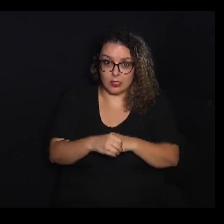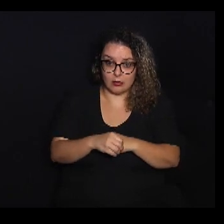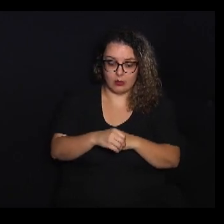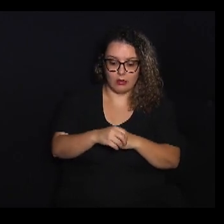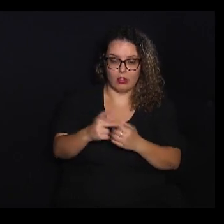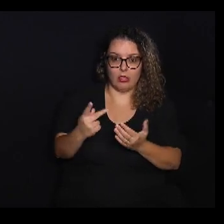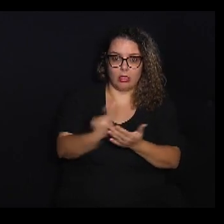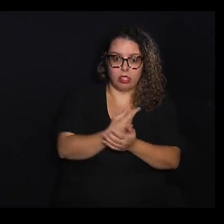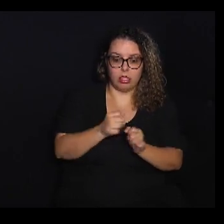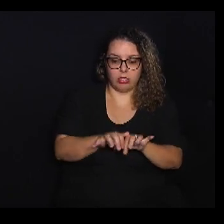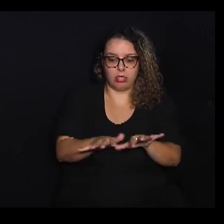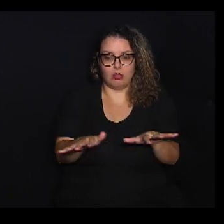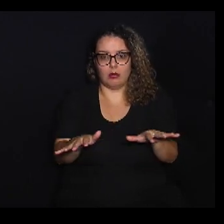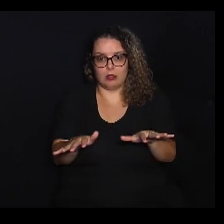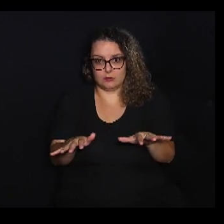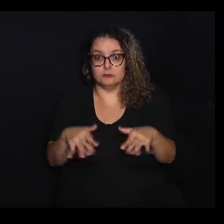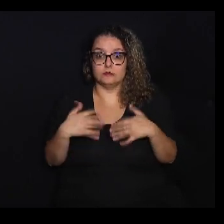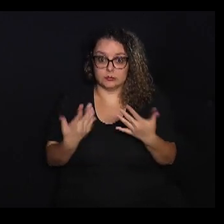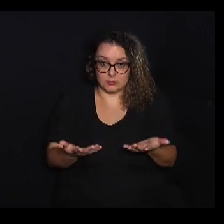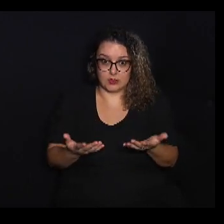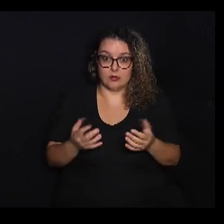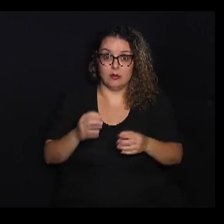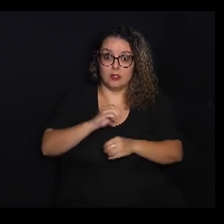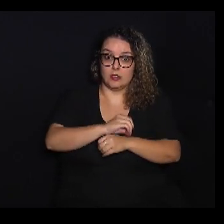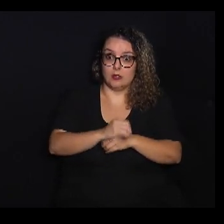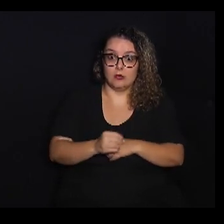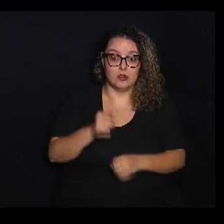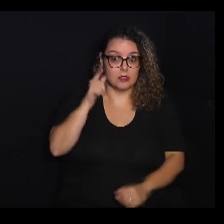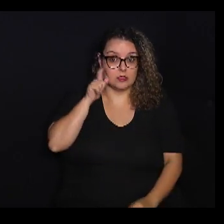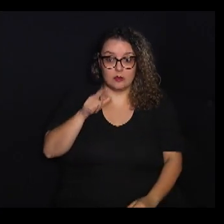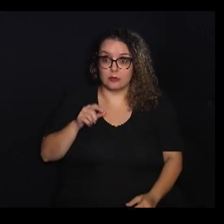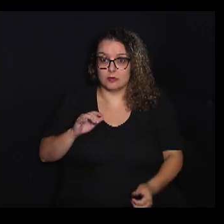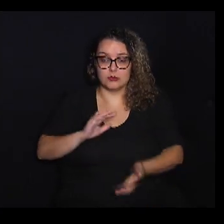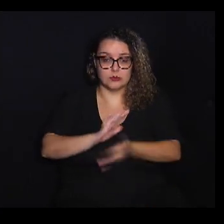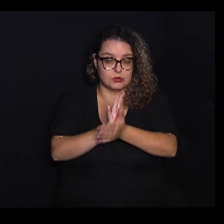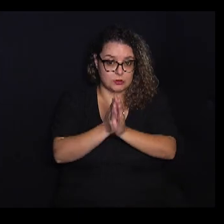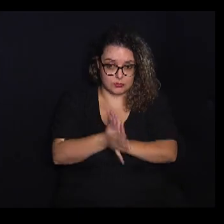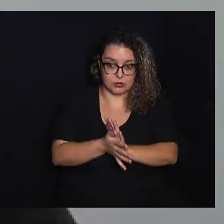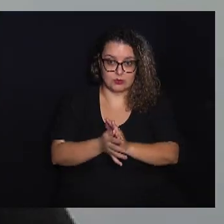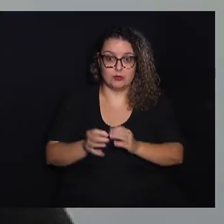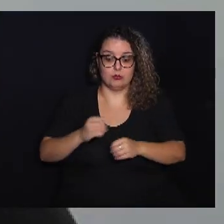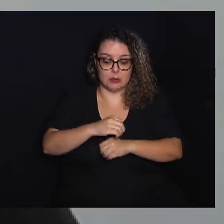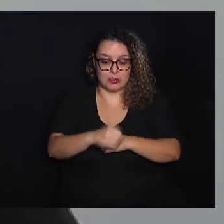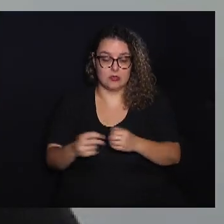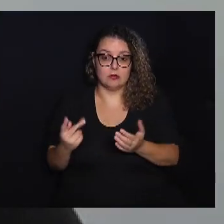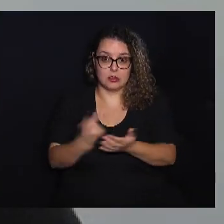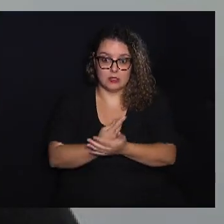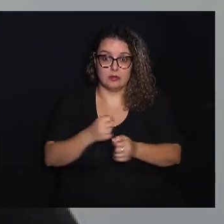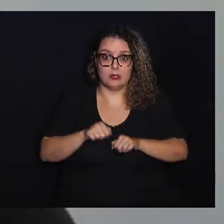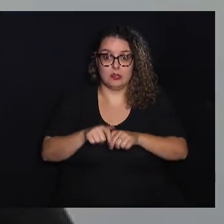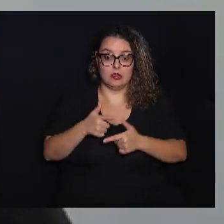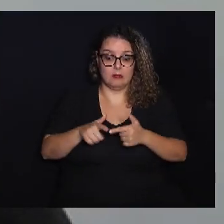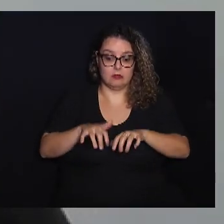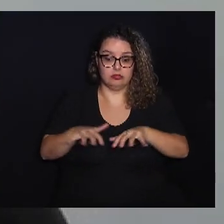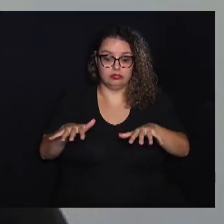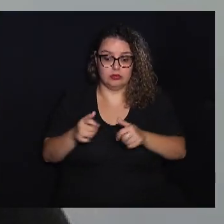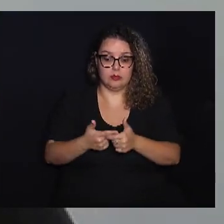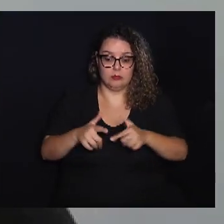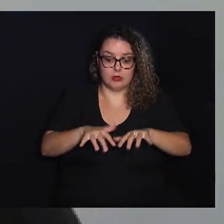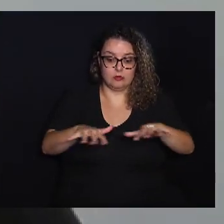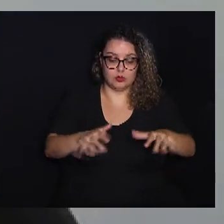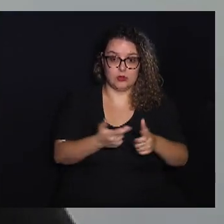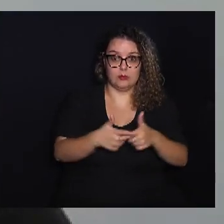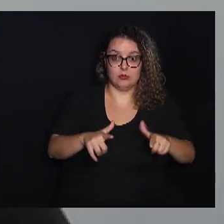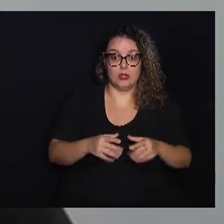célula errada se prolifere, né? Então, é uma célula que o corpo não conseguiu combater, uma célula errada. E ela vai se dividindo e